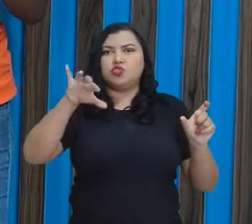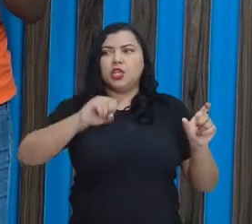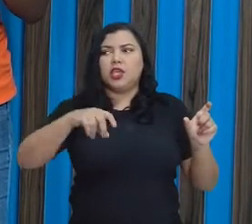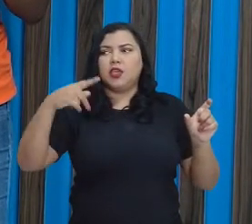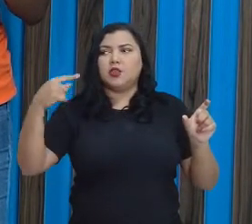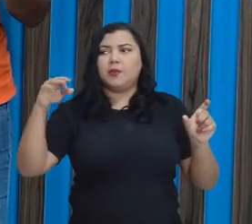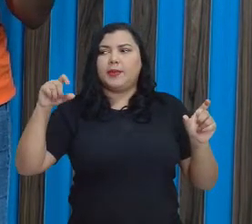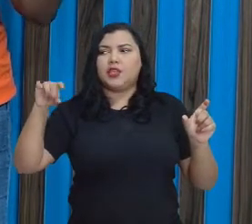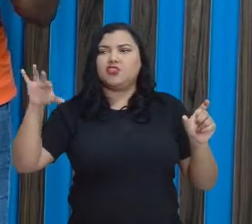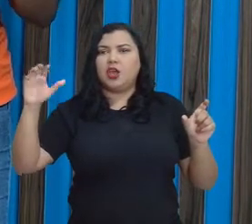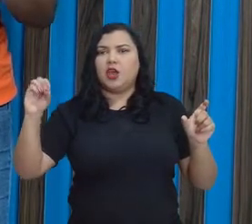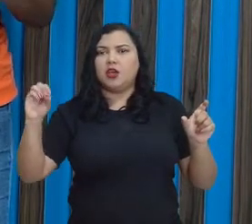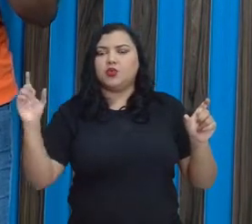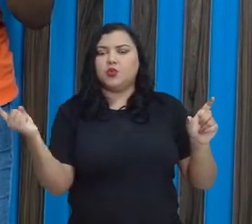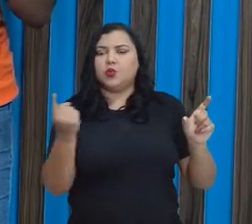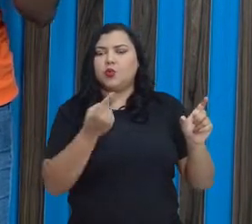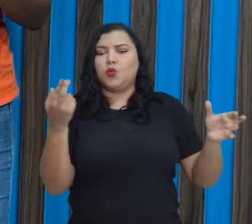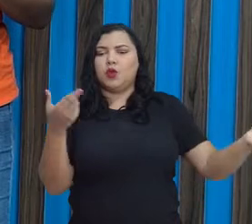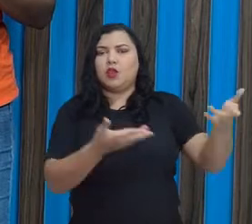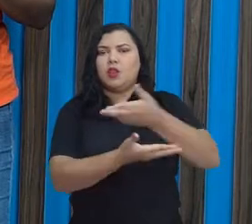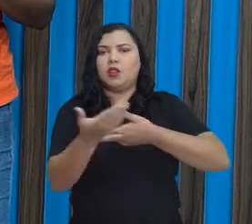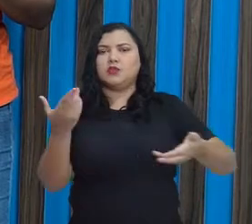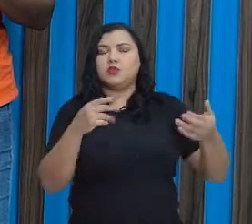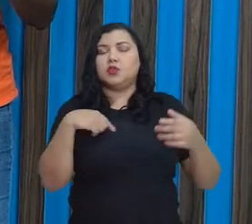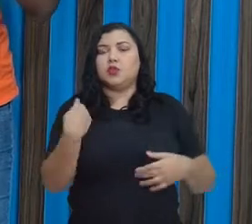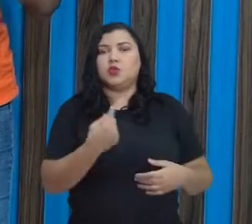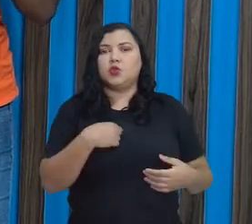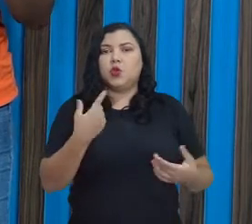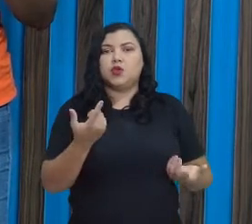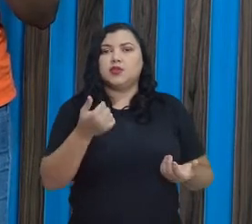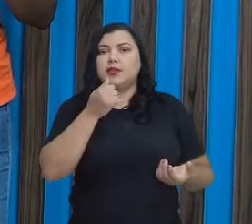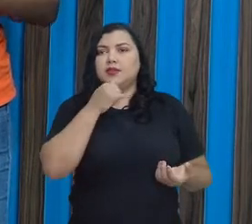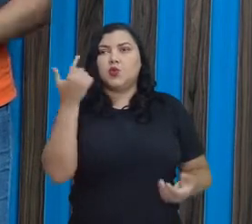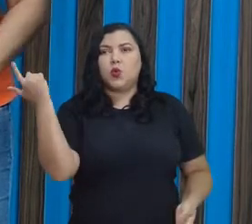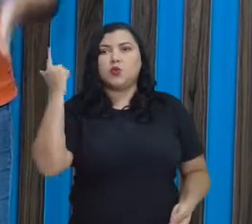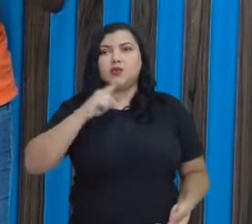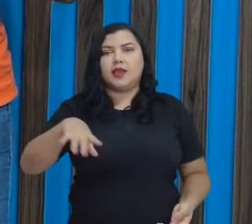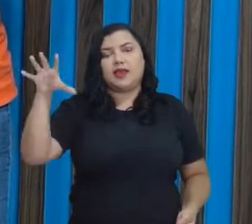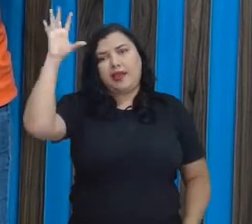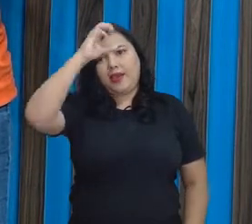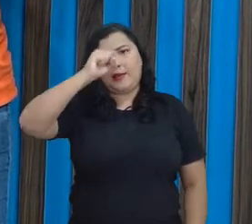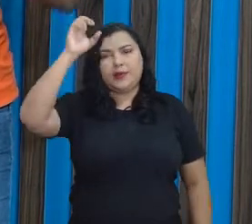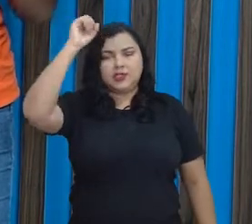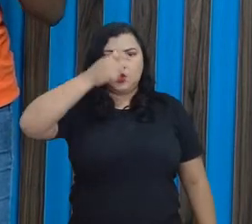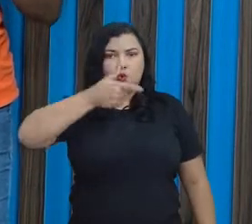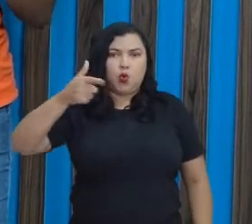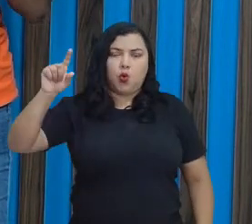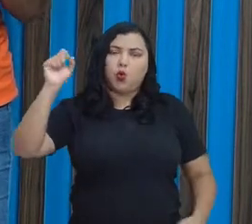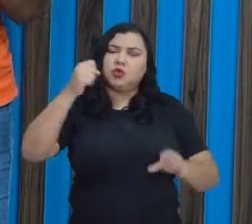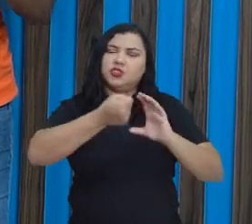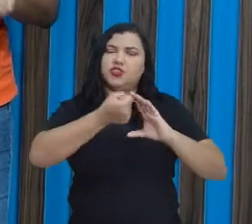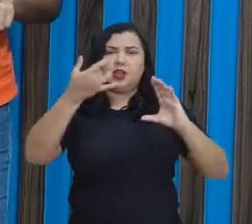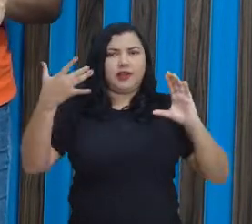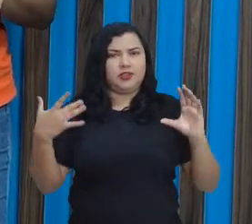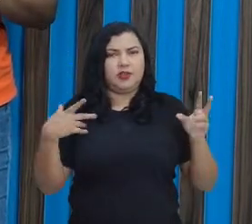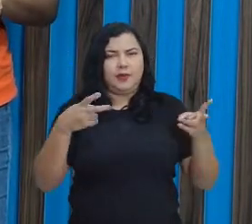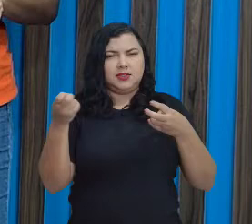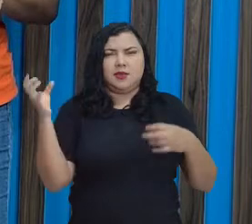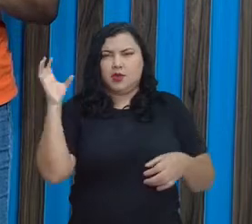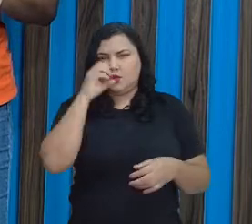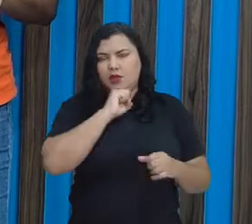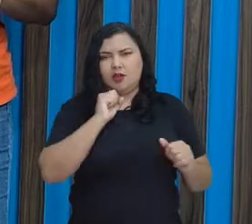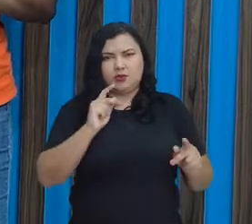entre elas, que vai fazer com que a gente vá conseguindo aprender outros elementos, identificando bem